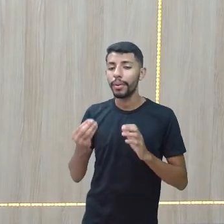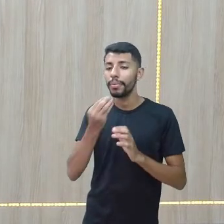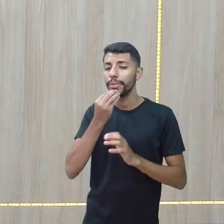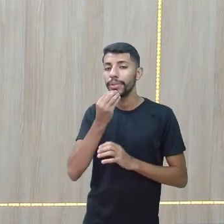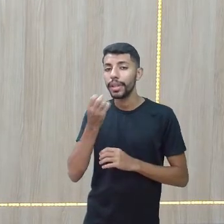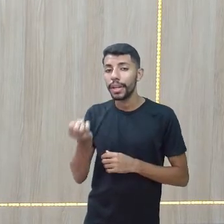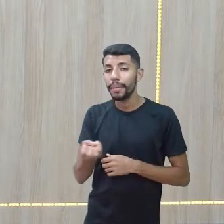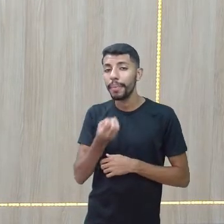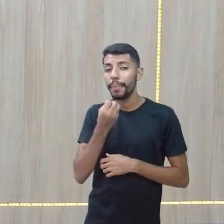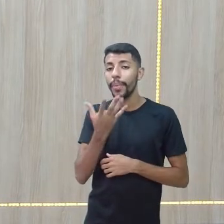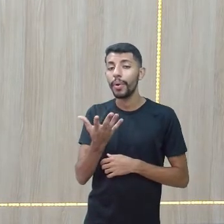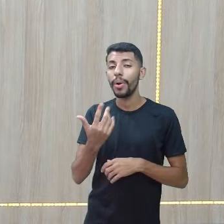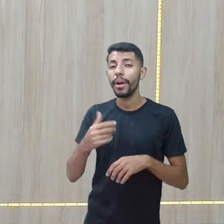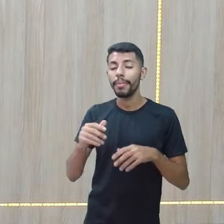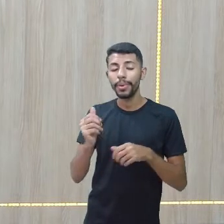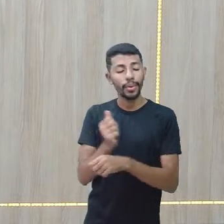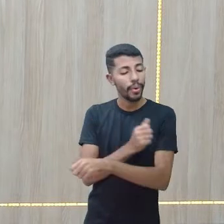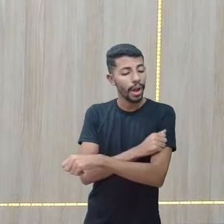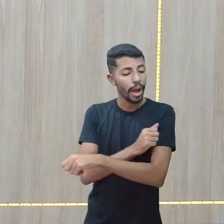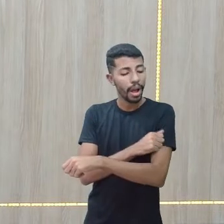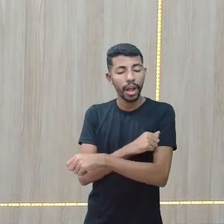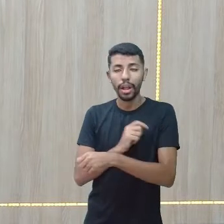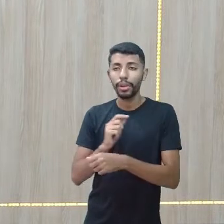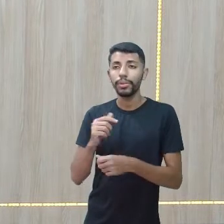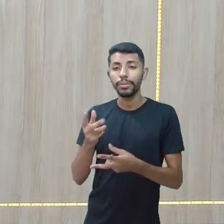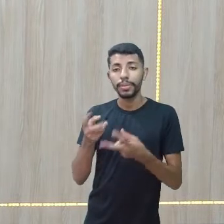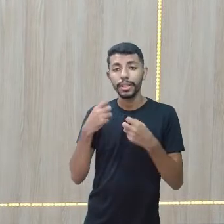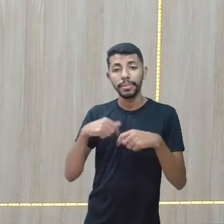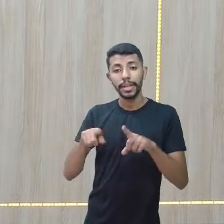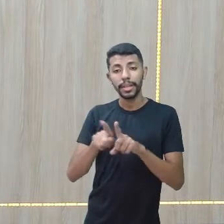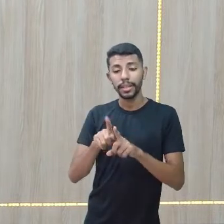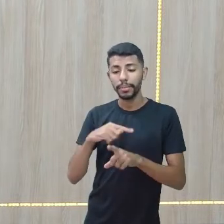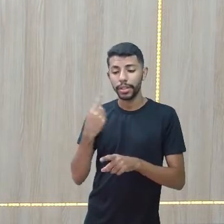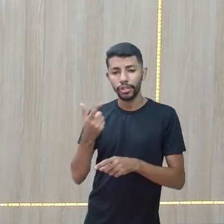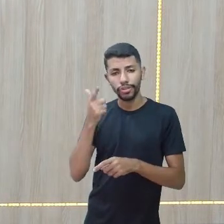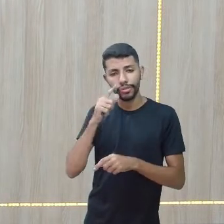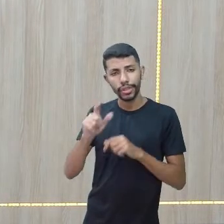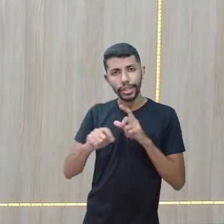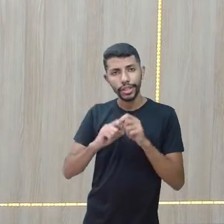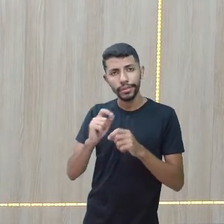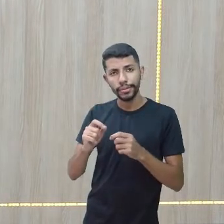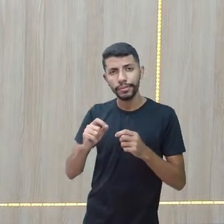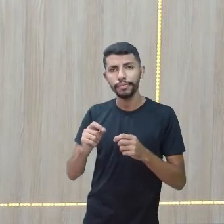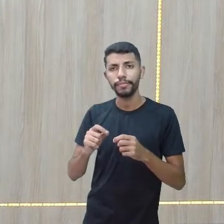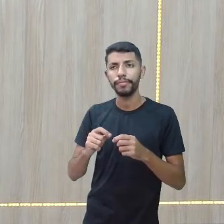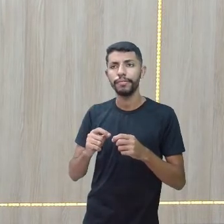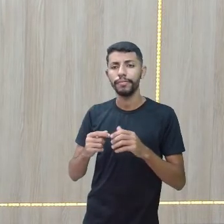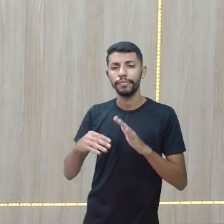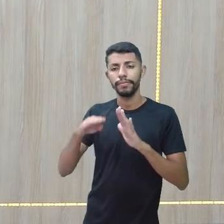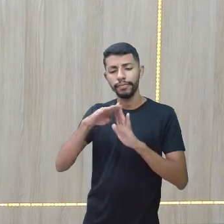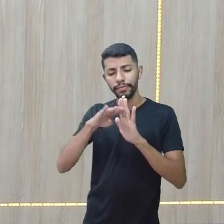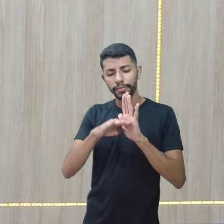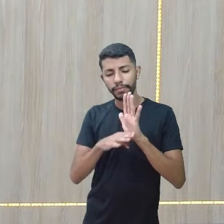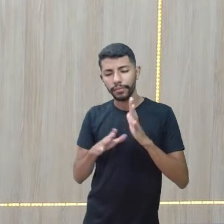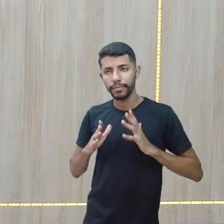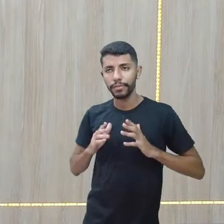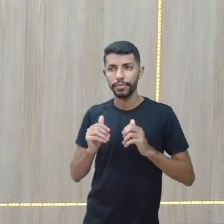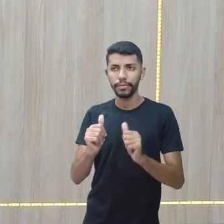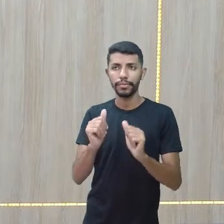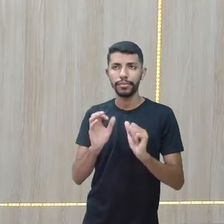possa perceber e para que a gente possa explorar, na realidade, o planejamento de ações.